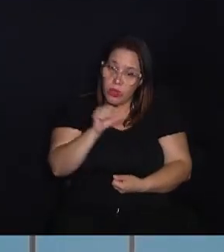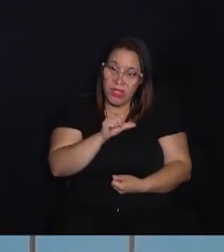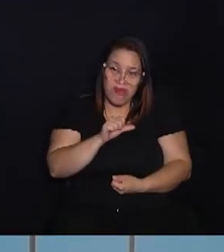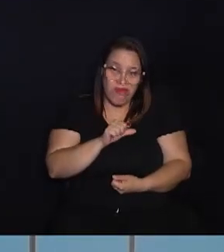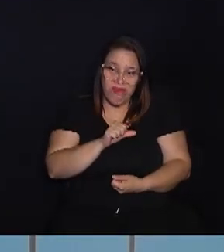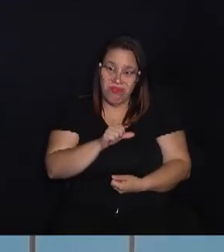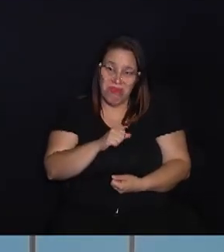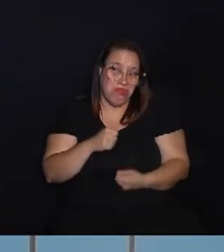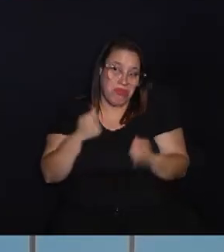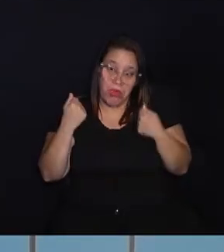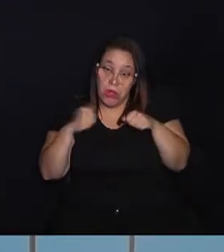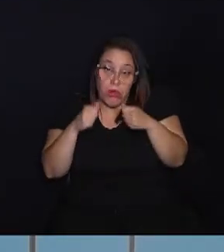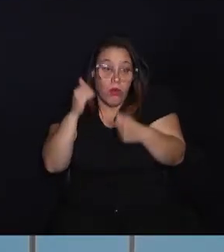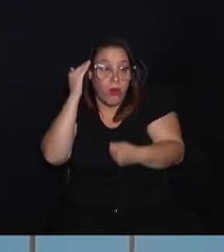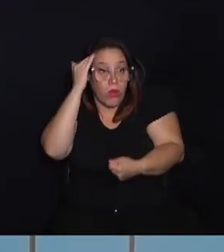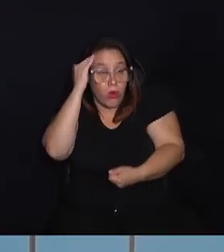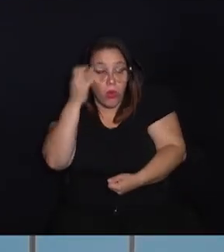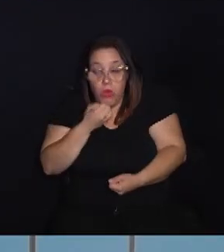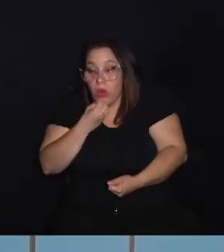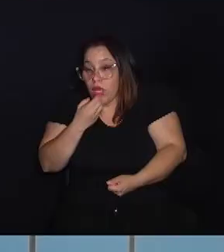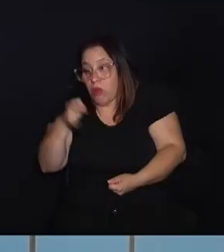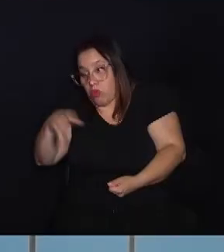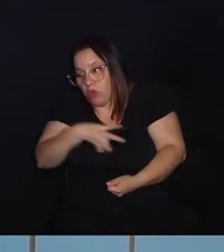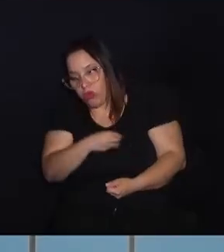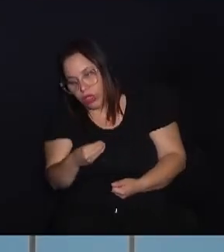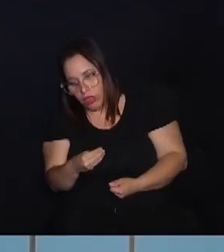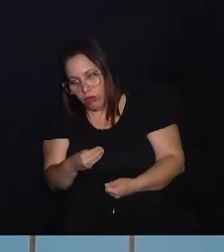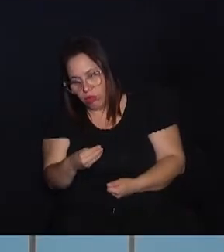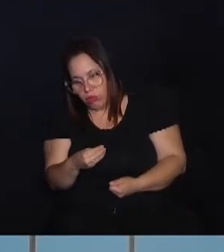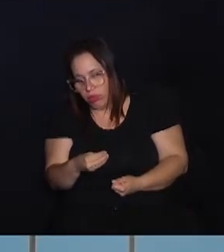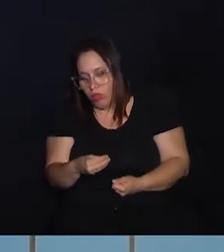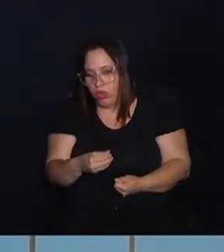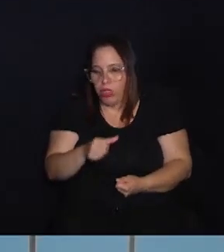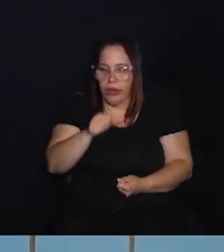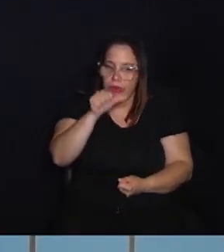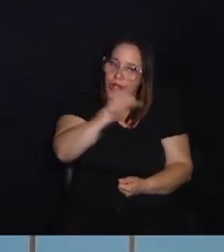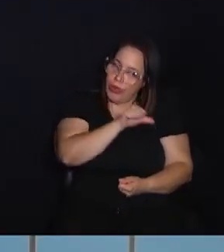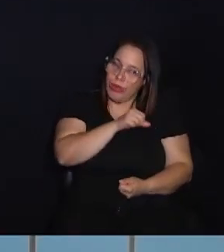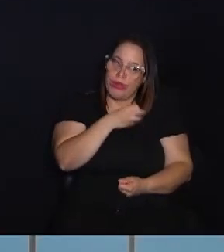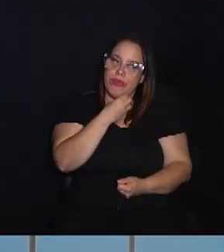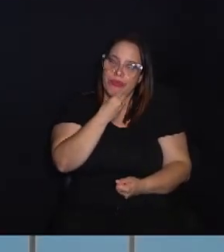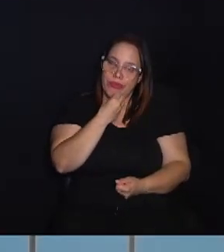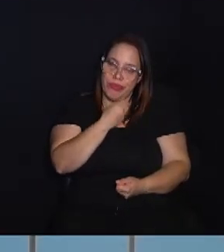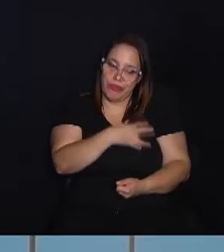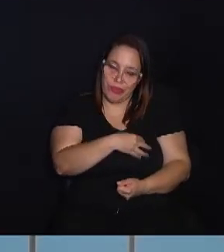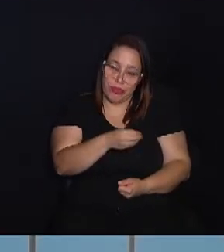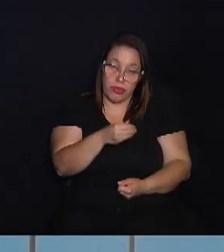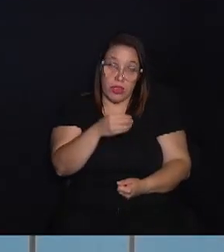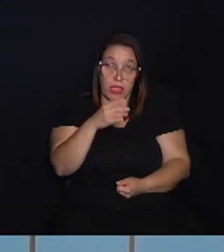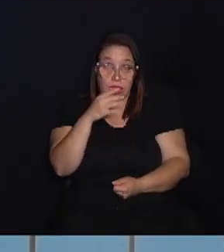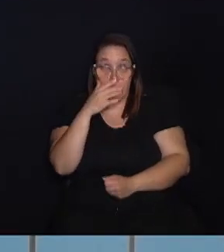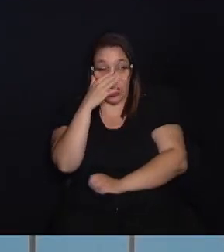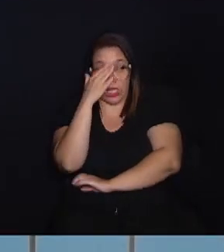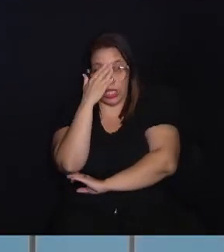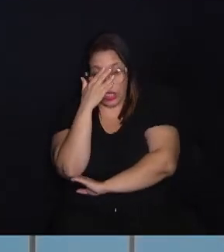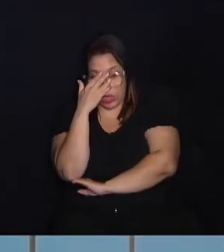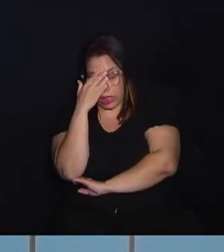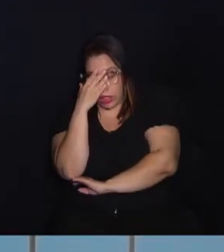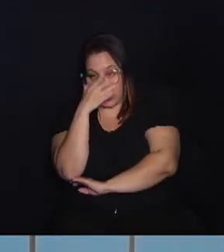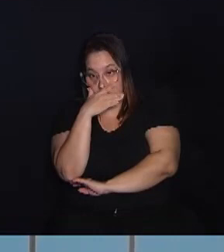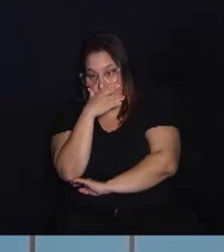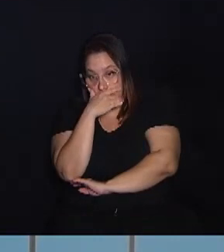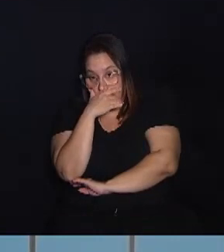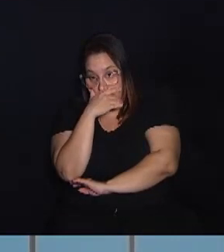precisa entender o que é bom para o seu filho e o que é ruim. E pior, que muitas vezes a gente